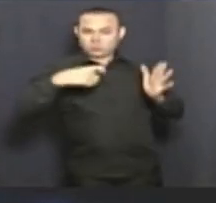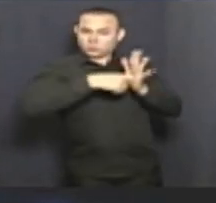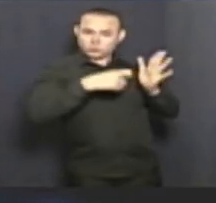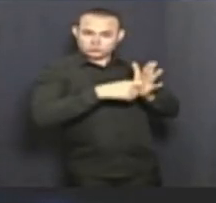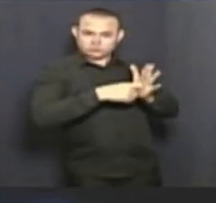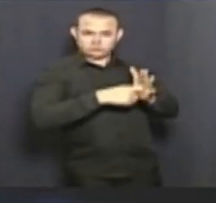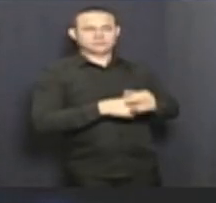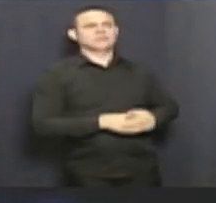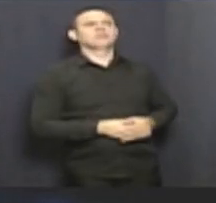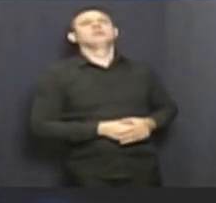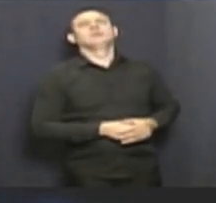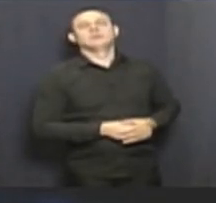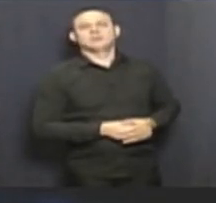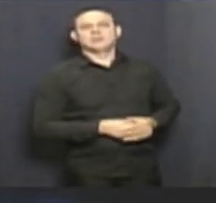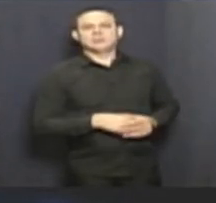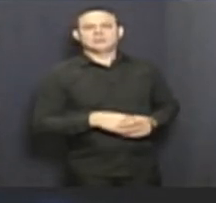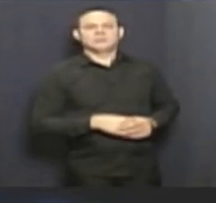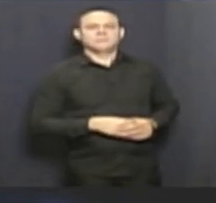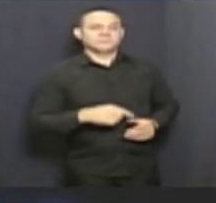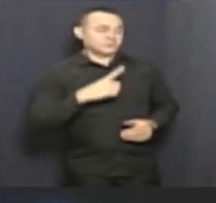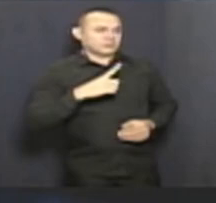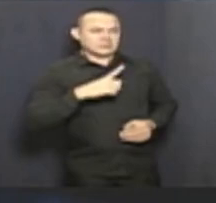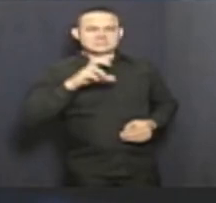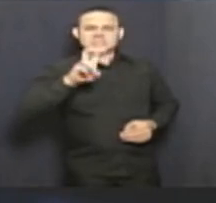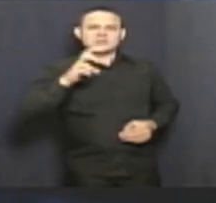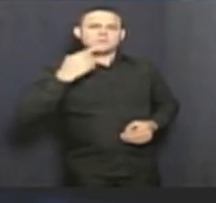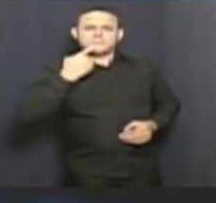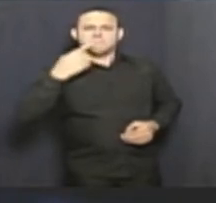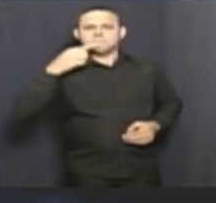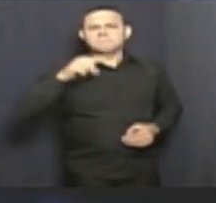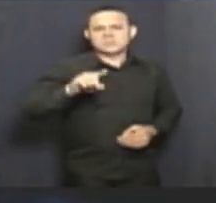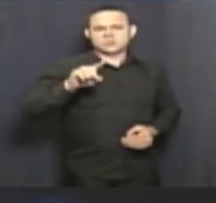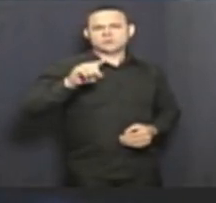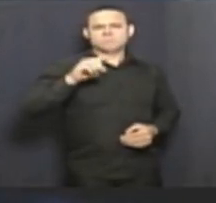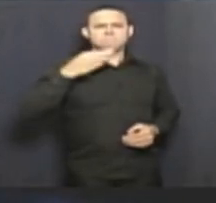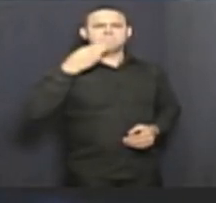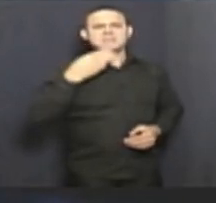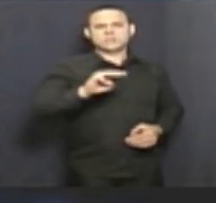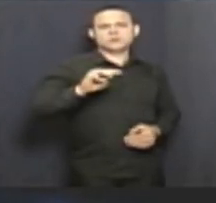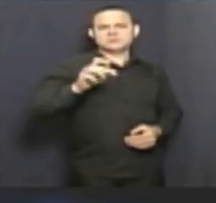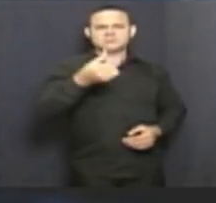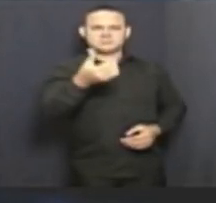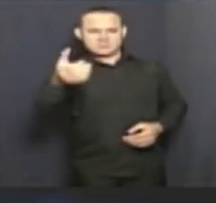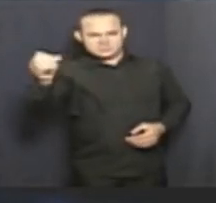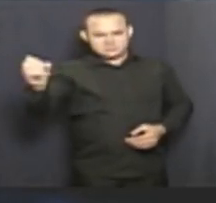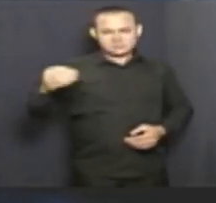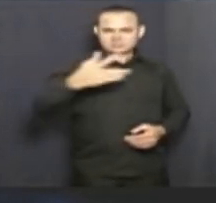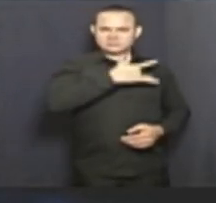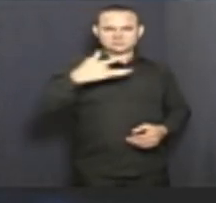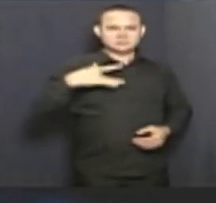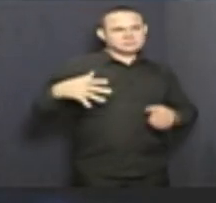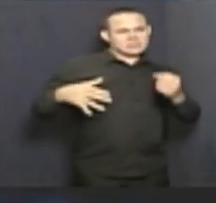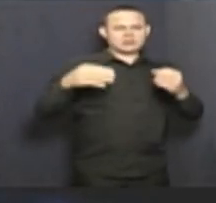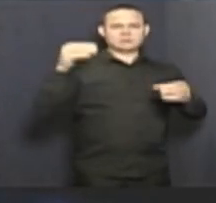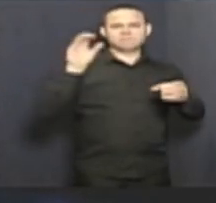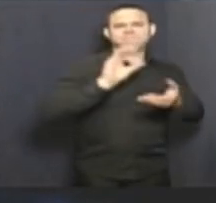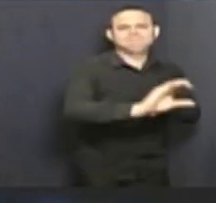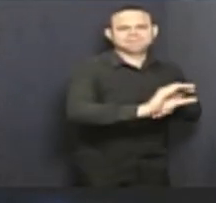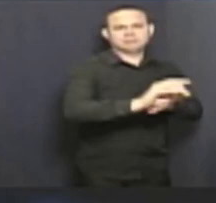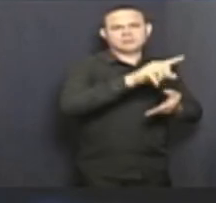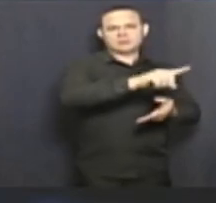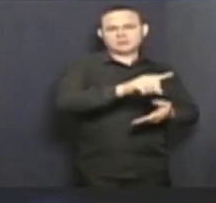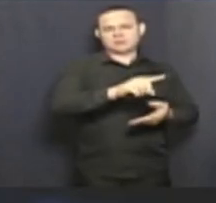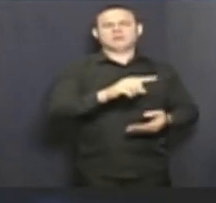que é um pólo regional de atendimento 5 milhões e seiscentos na conta da fundação de saúde lá jardim do hospital